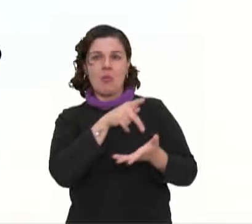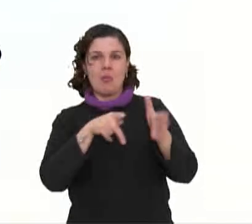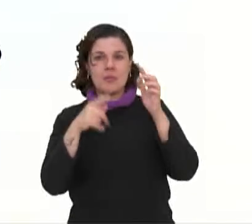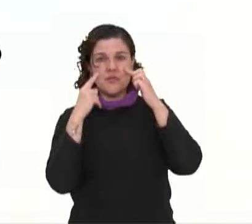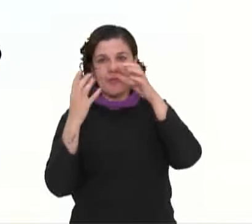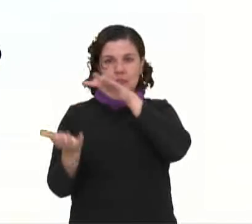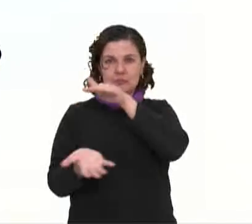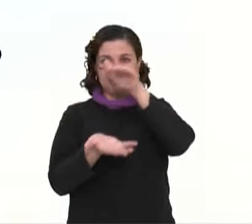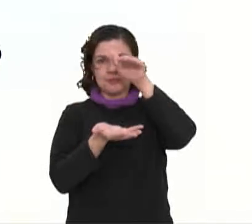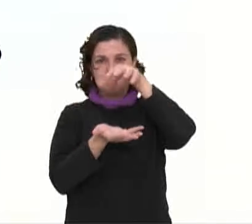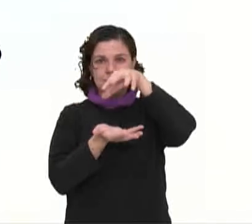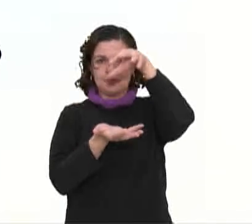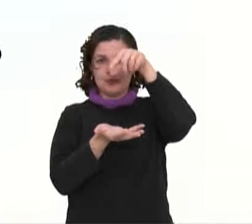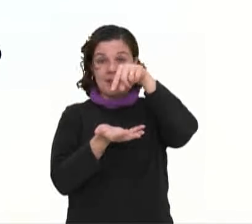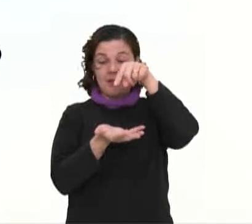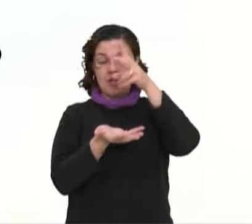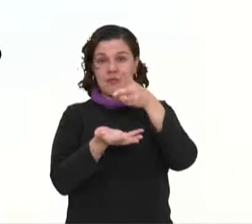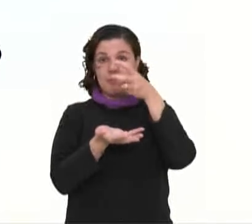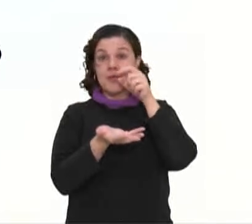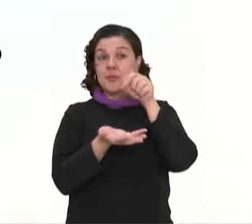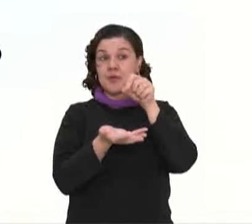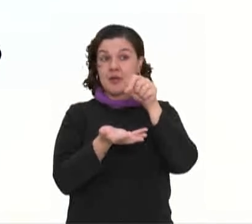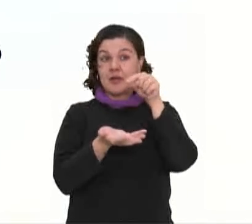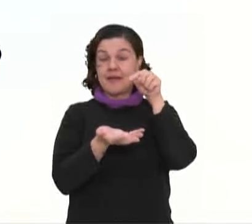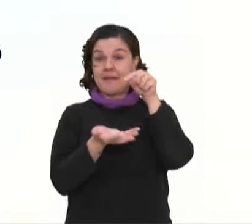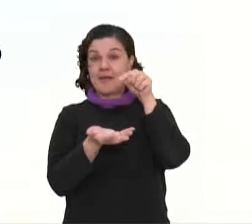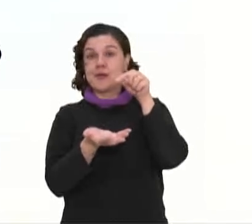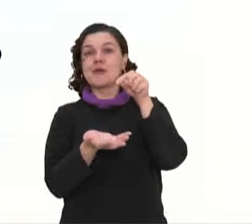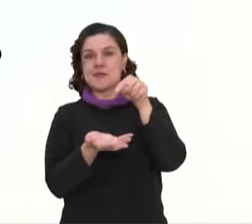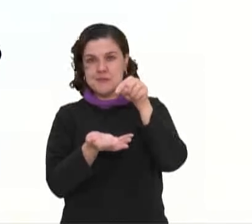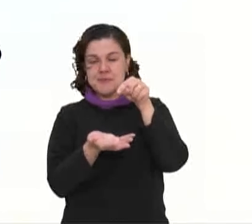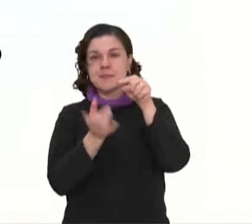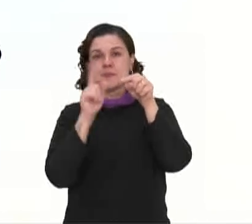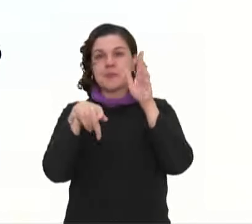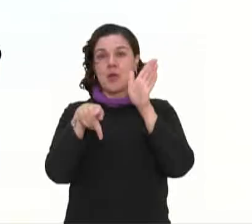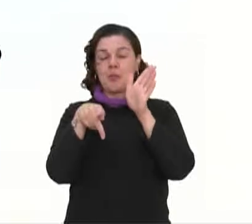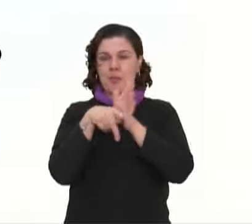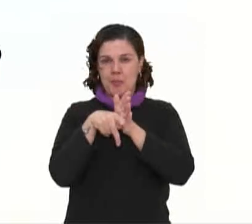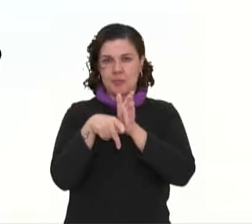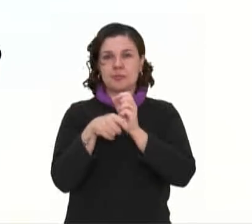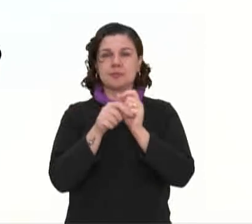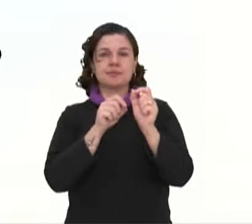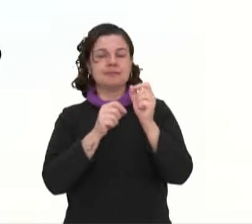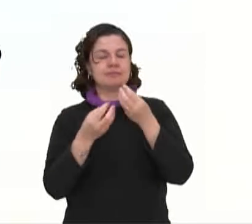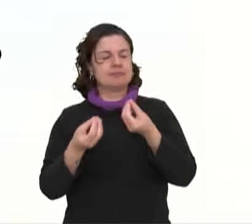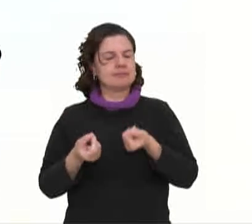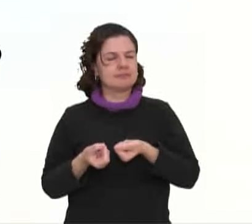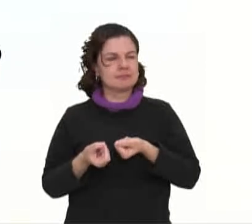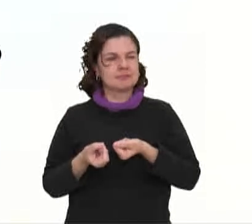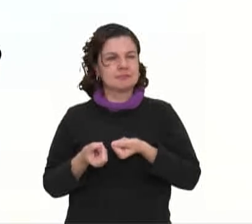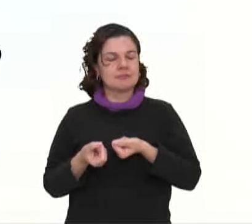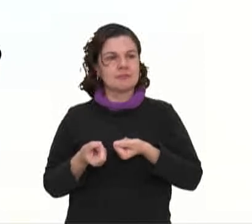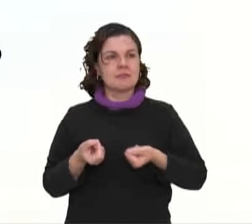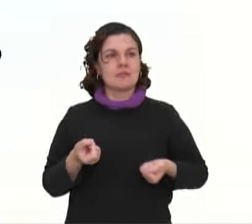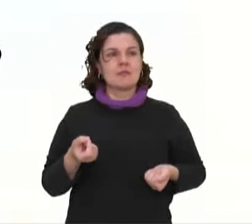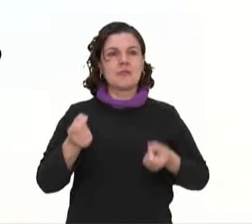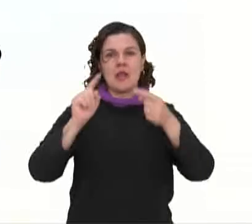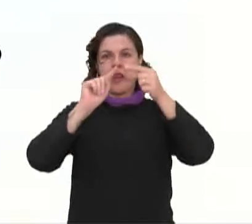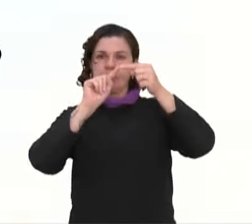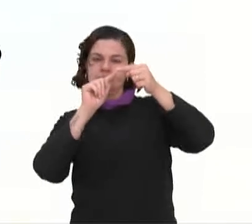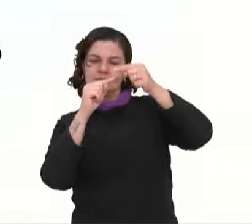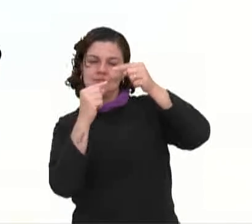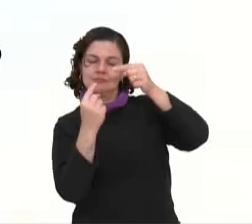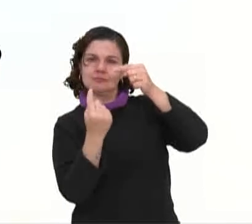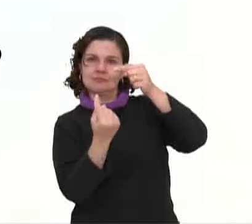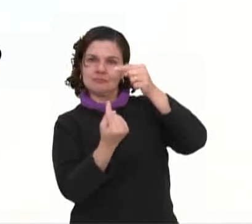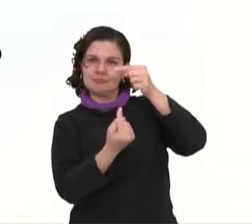TV aí, você vai perceber que essas figuras todas são figuras onde a forma é espiral,